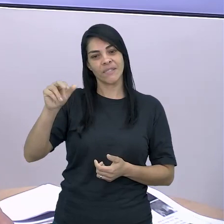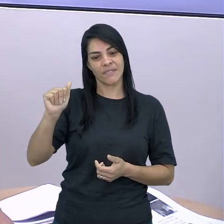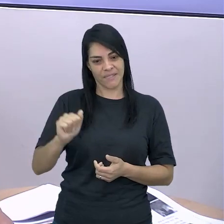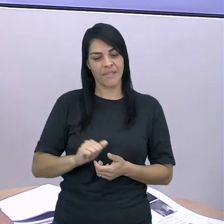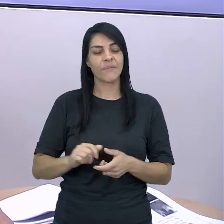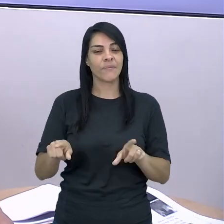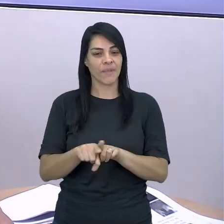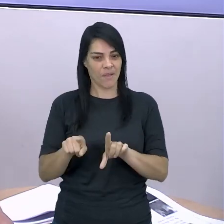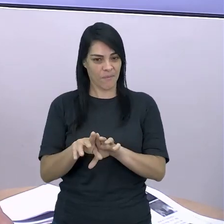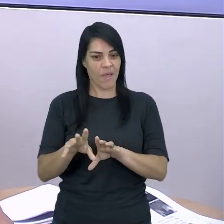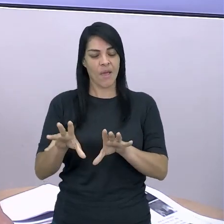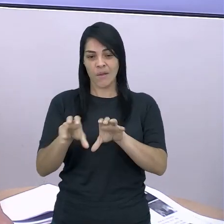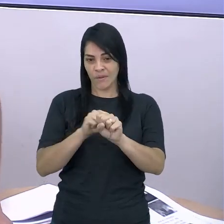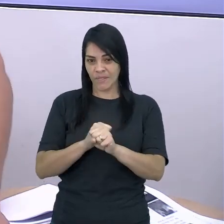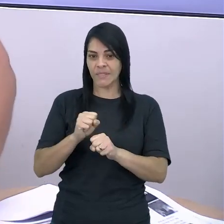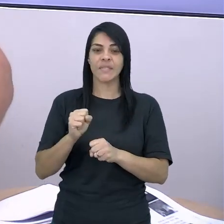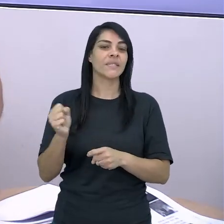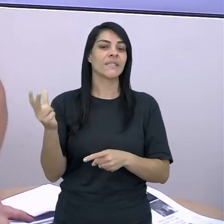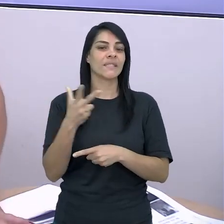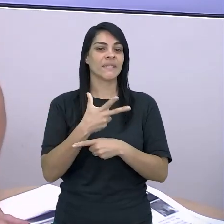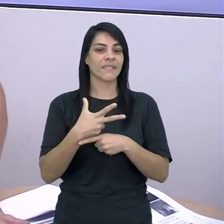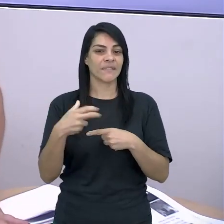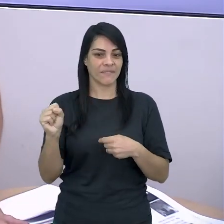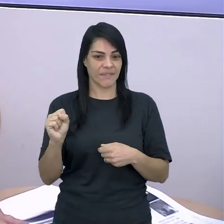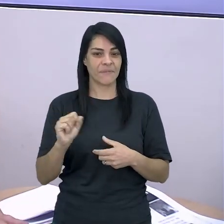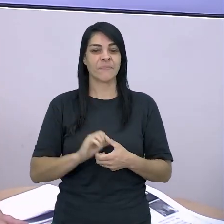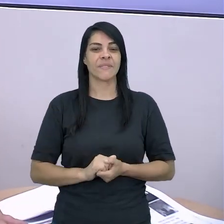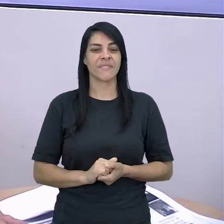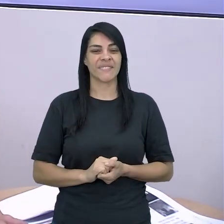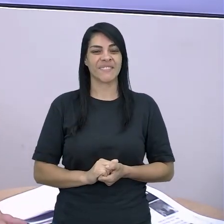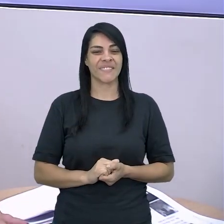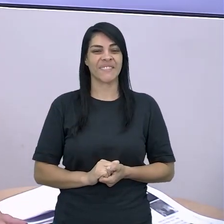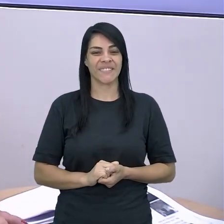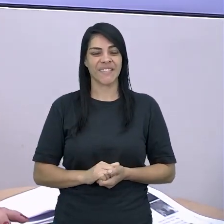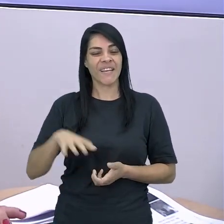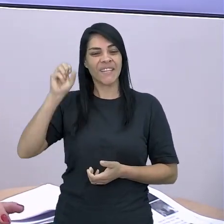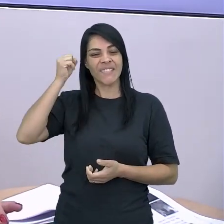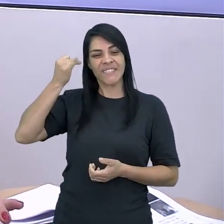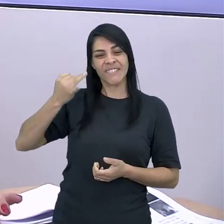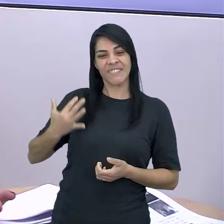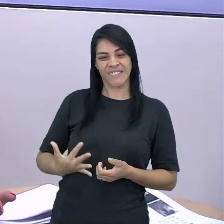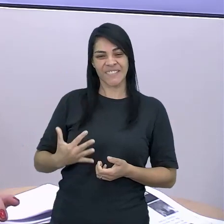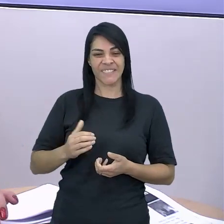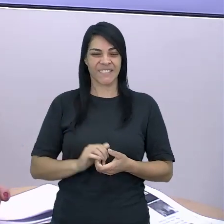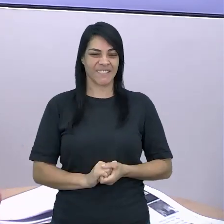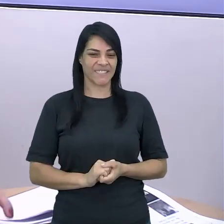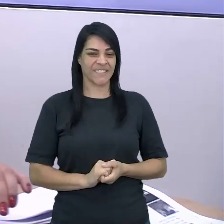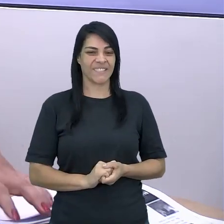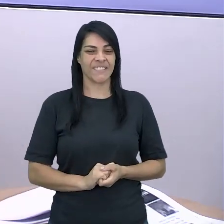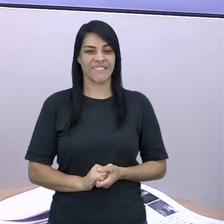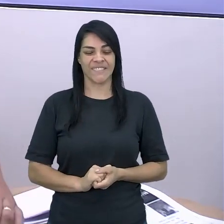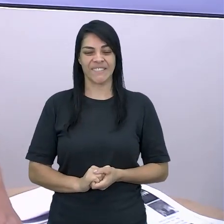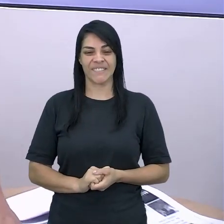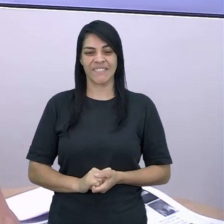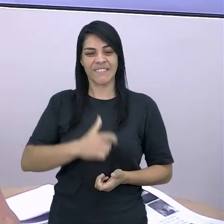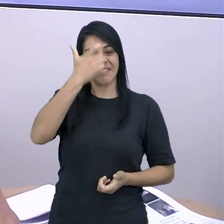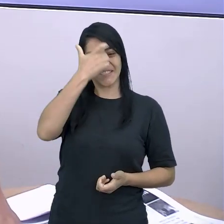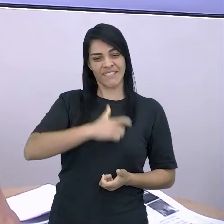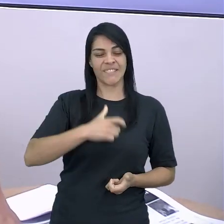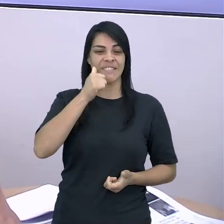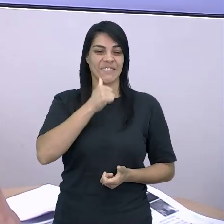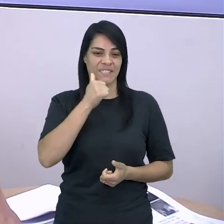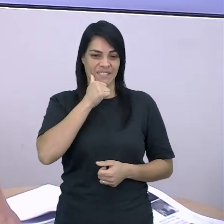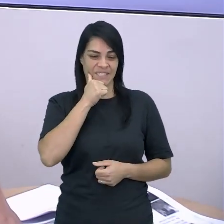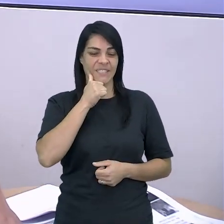rede. E lá vamos nós para a audiodescrição que eu estou aprendendo a fazer. Sou